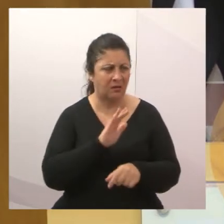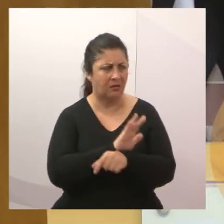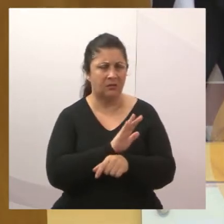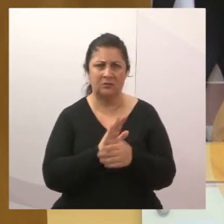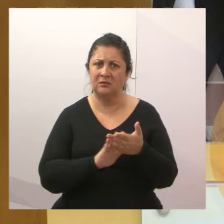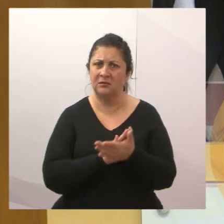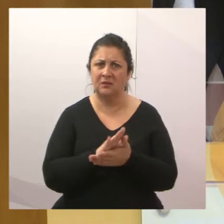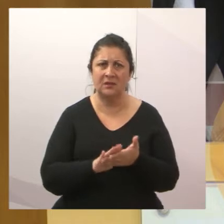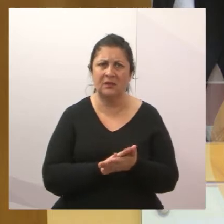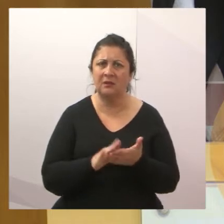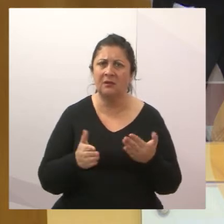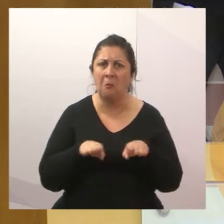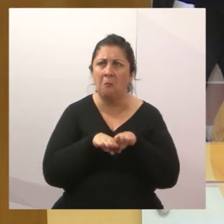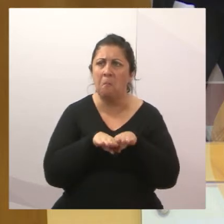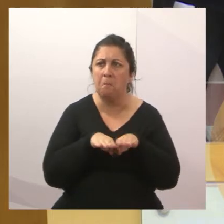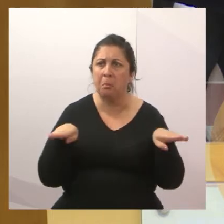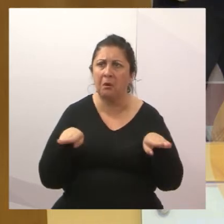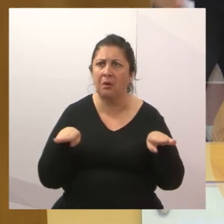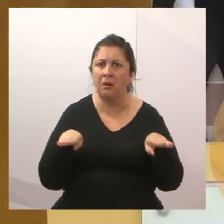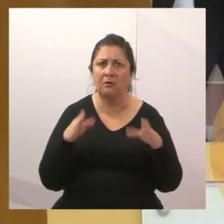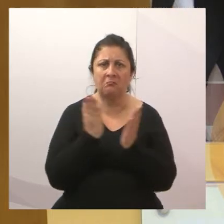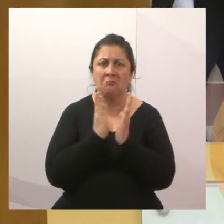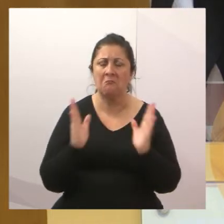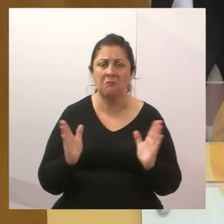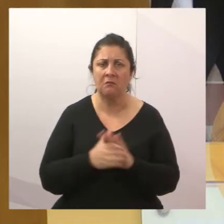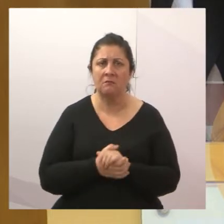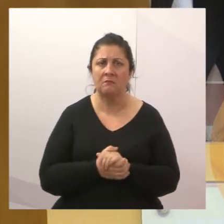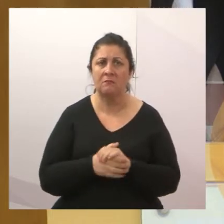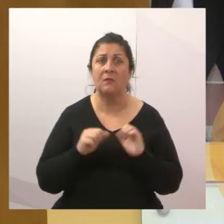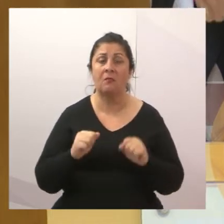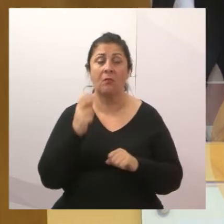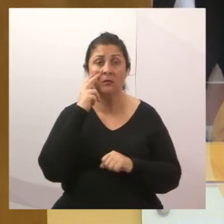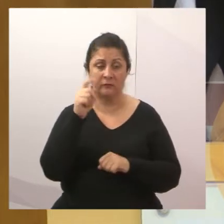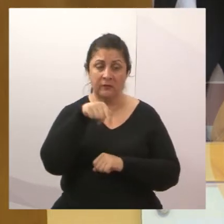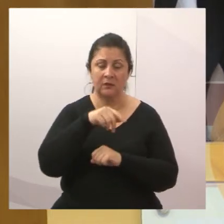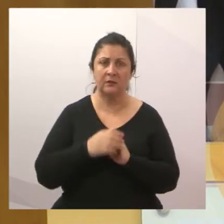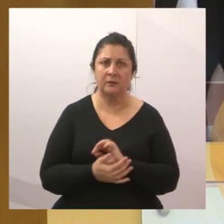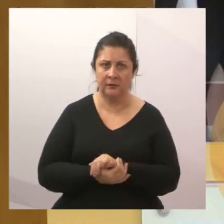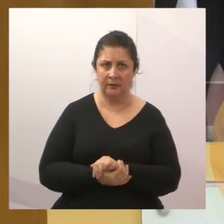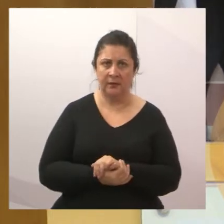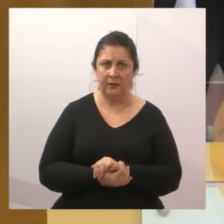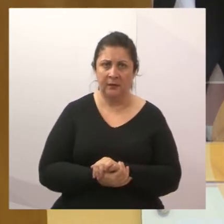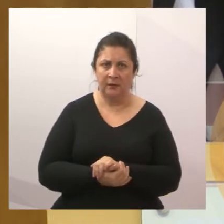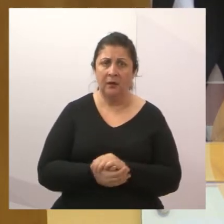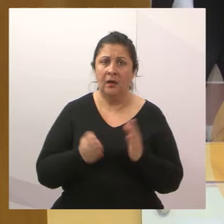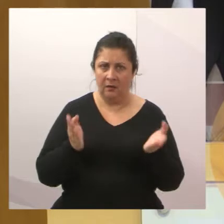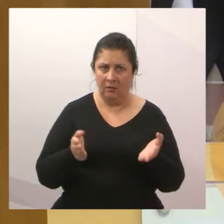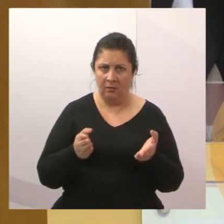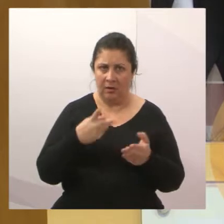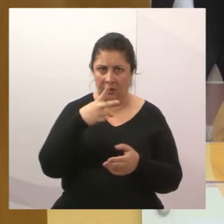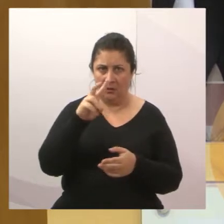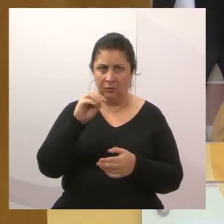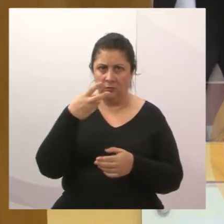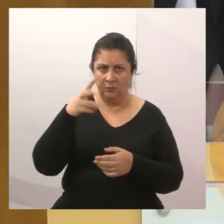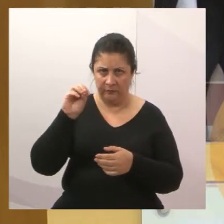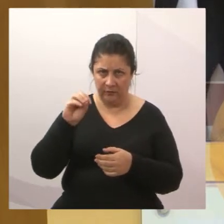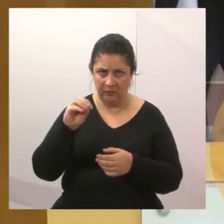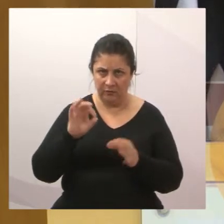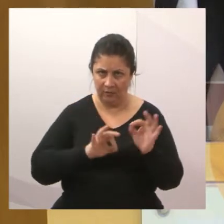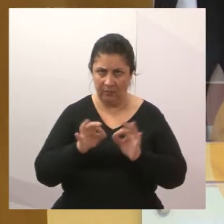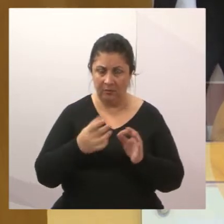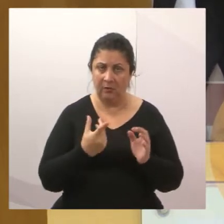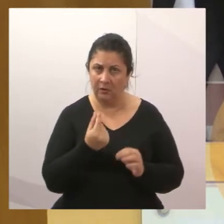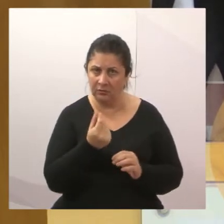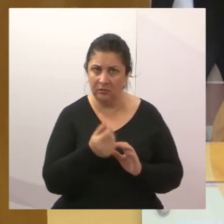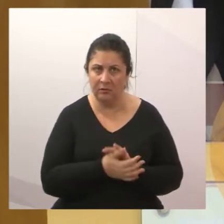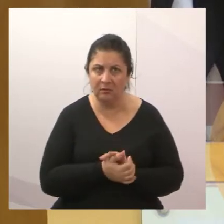tributos continuam estagnados. Basta ver esse ano aqui, que nós vamos colocar as emendas impositivas, e